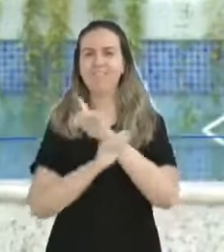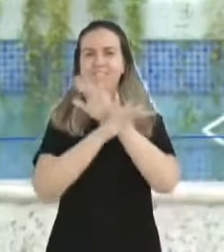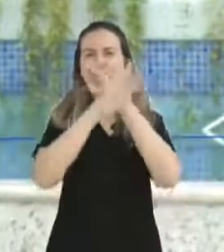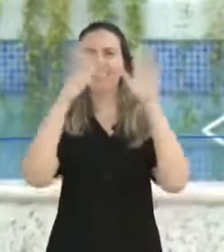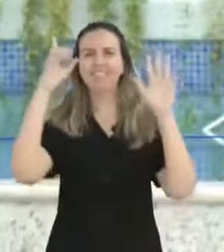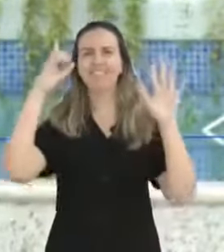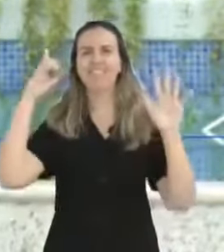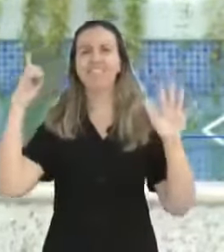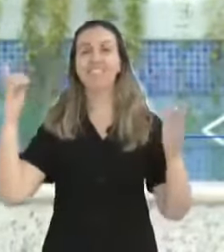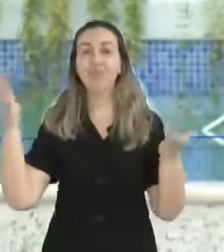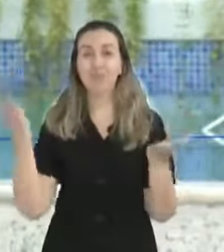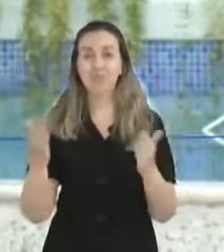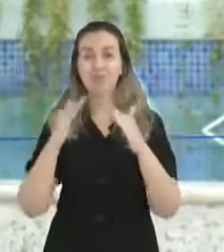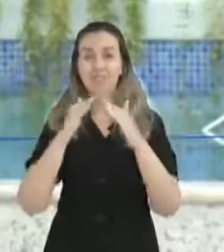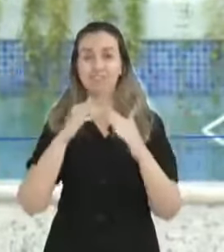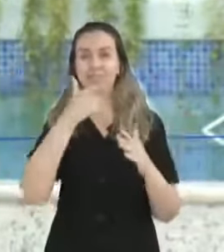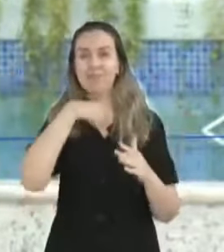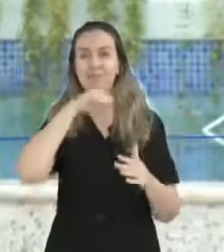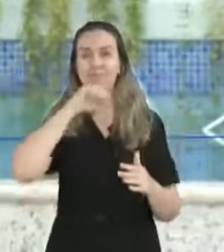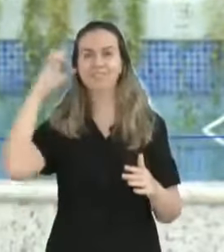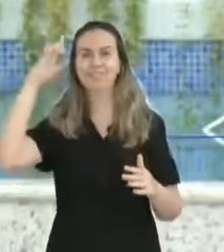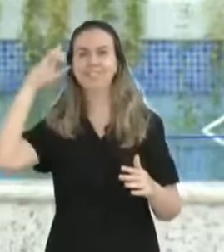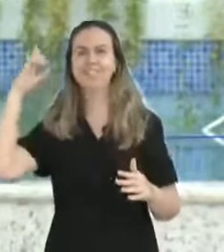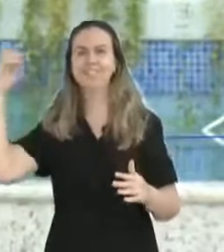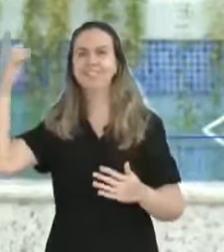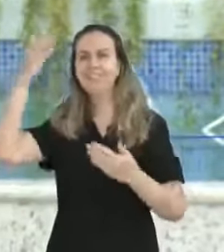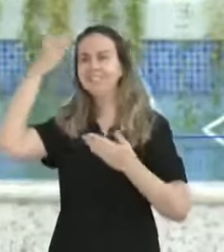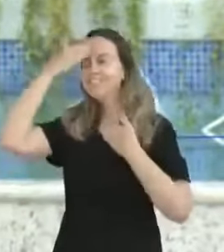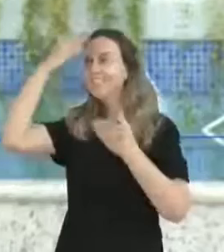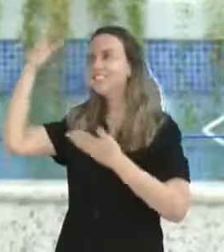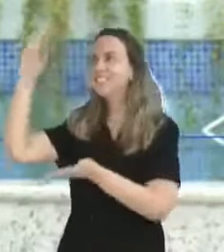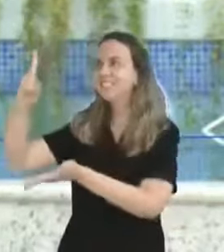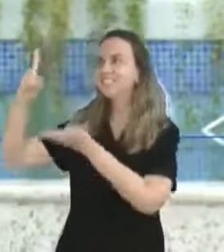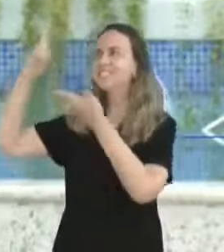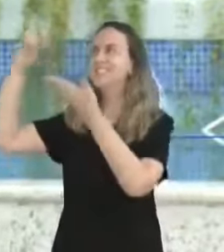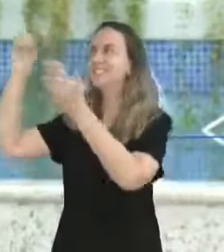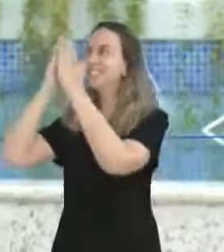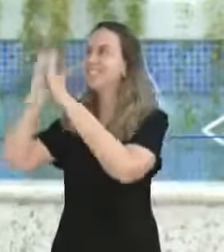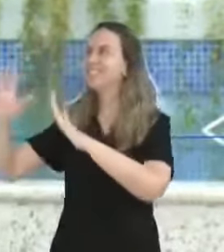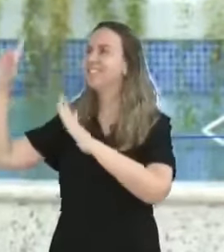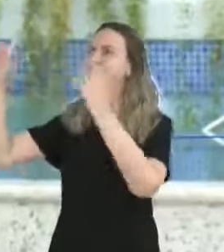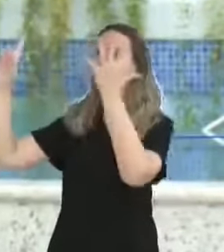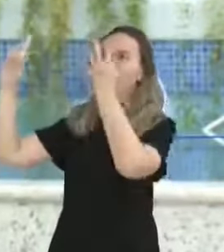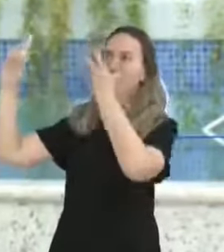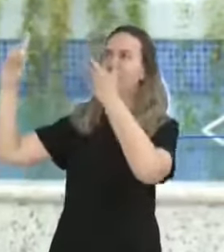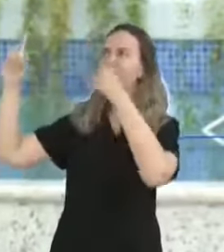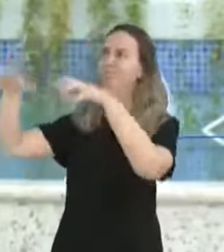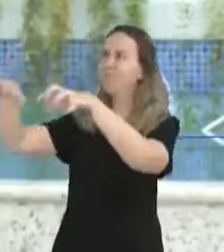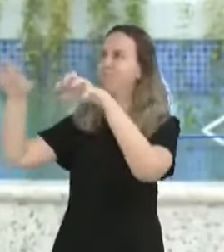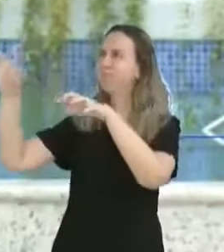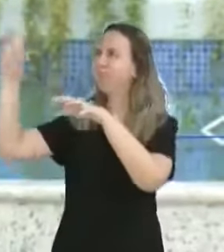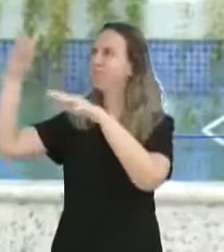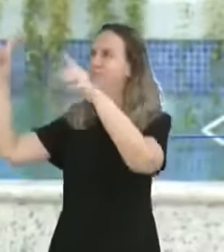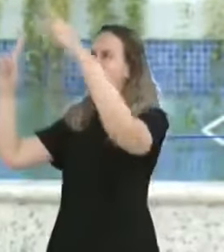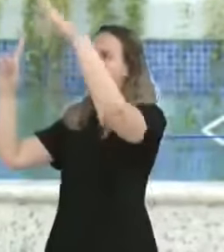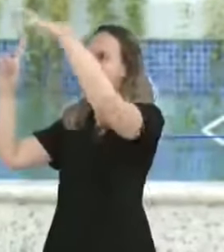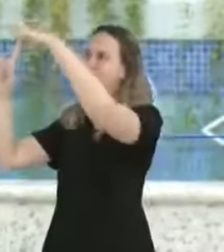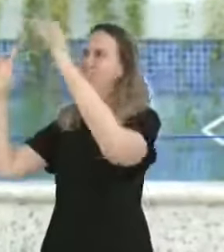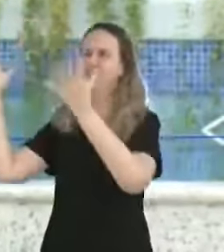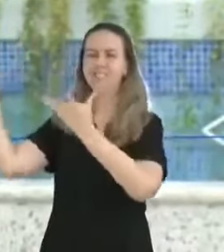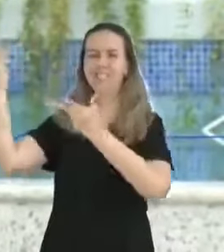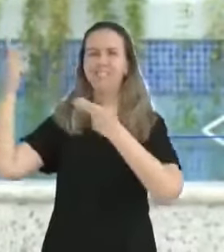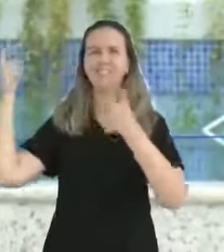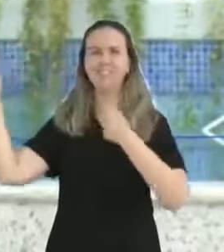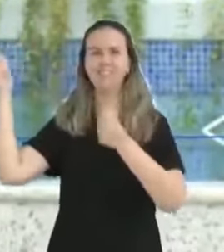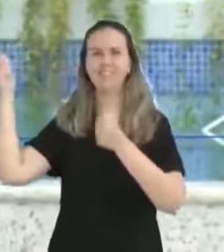está na casa do Pai para glorificá-lo e para adorá-lo na beleza da sua santidade. Mas